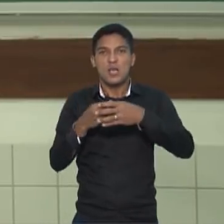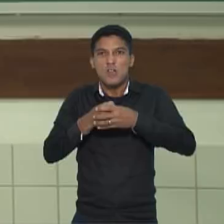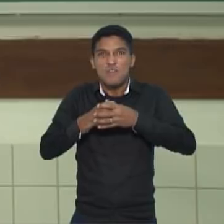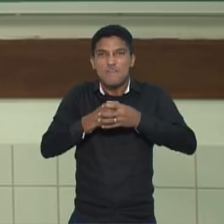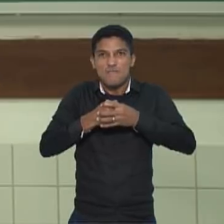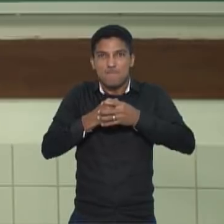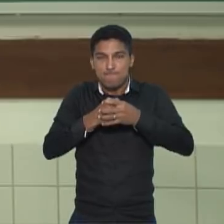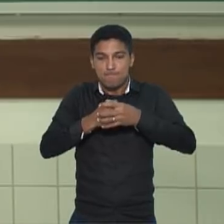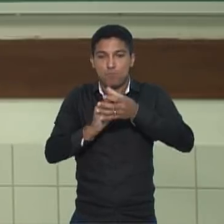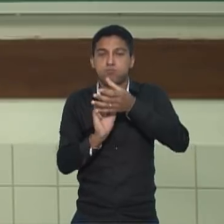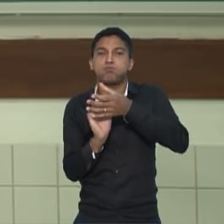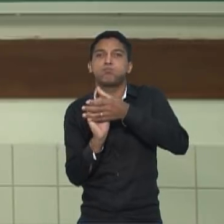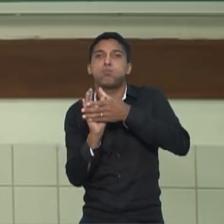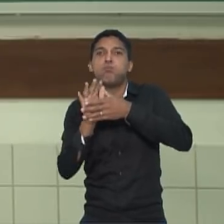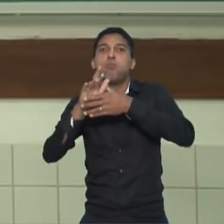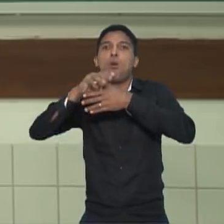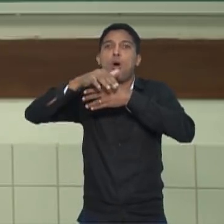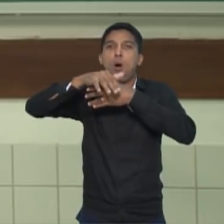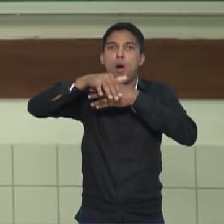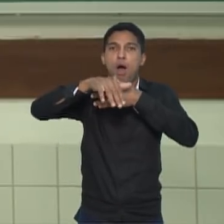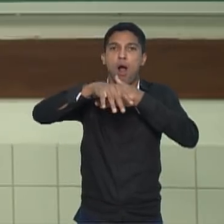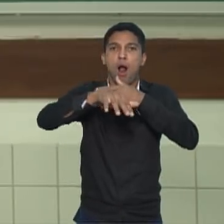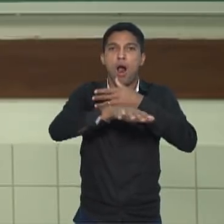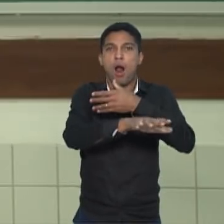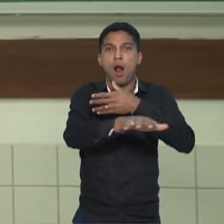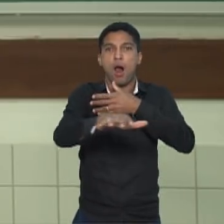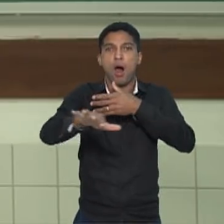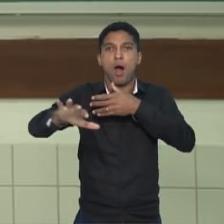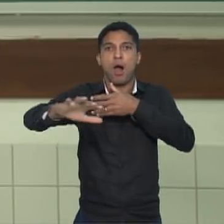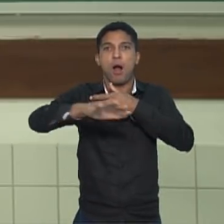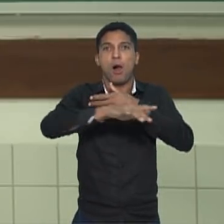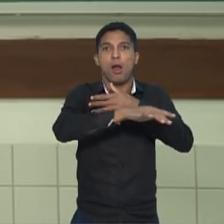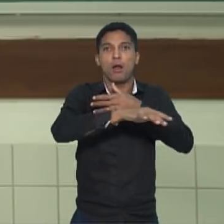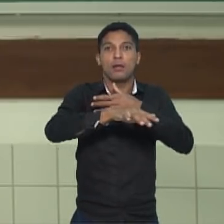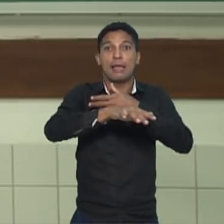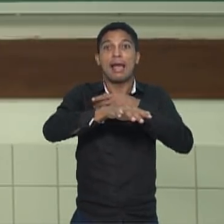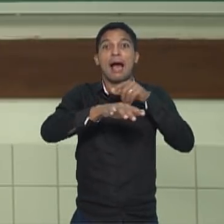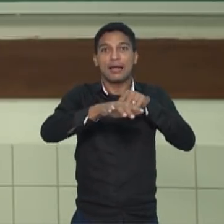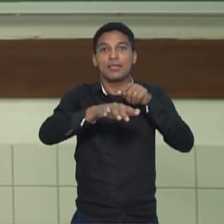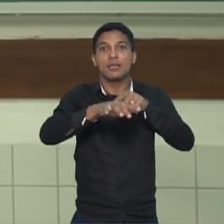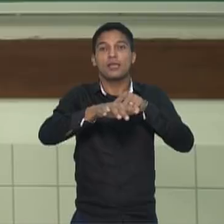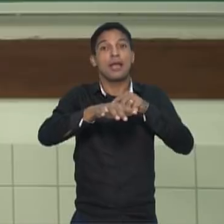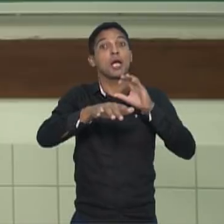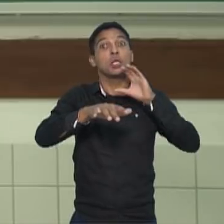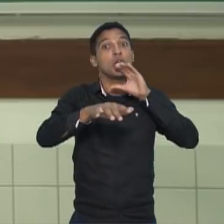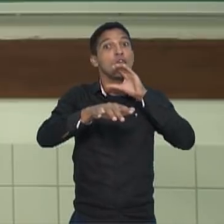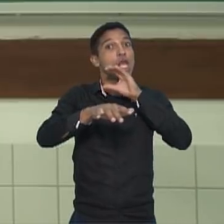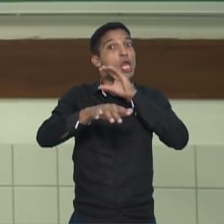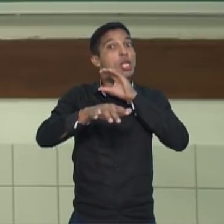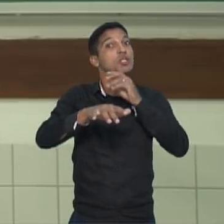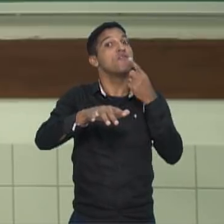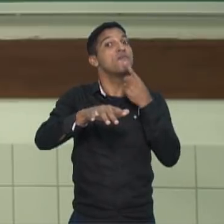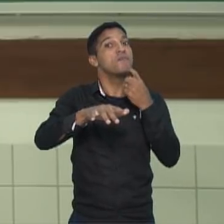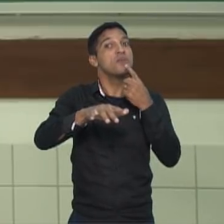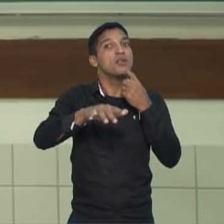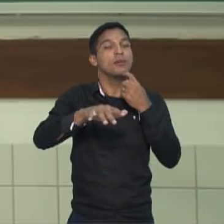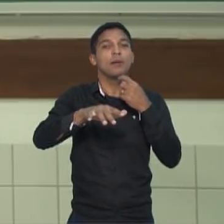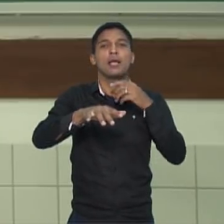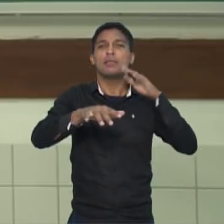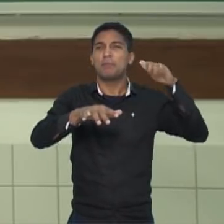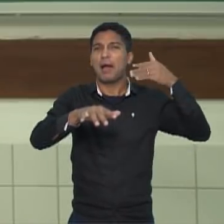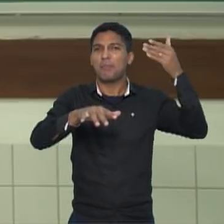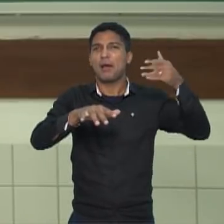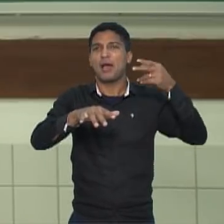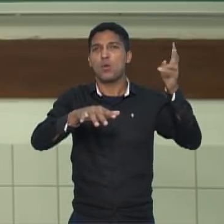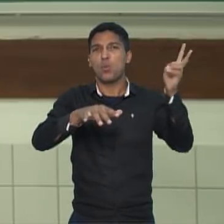lava na superfície. Essa lava se solidificou porque a temperatura esfriou, teve a ação da